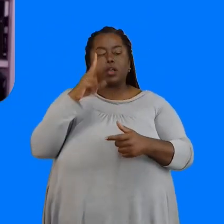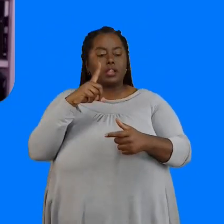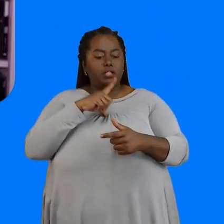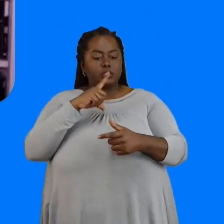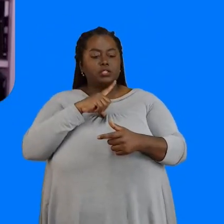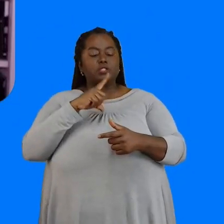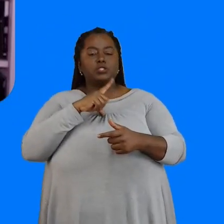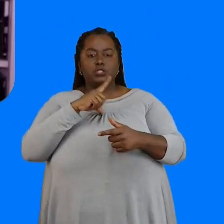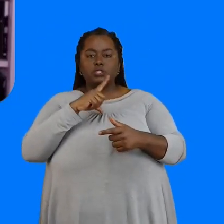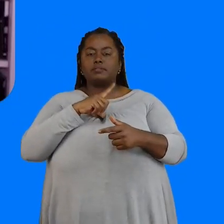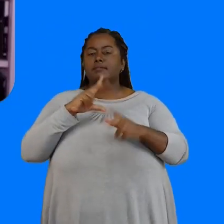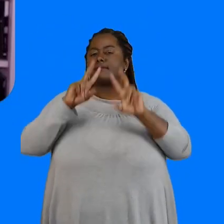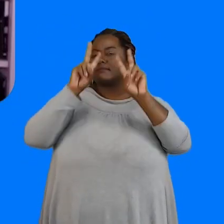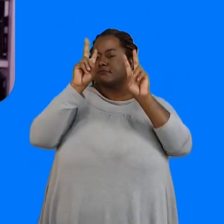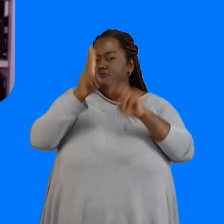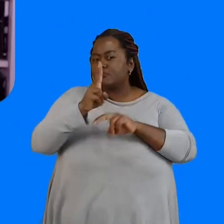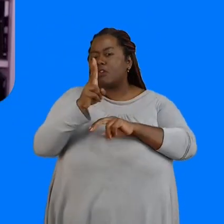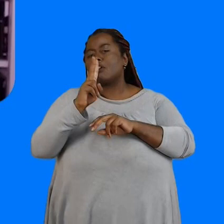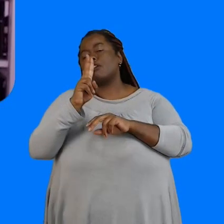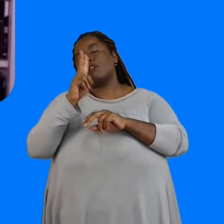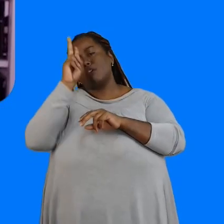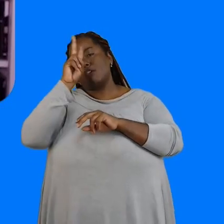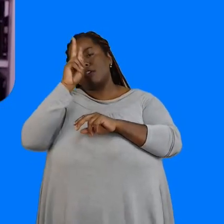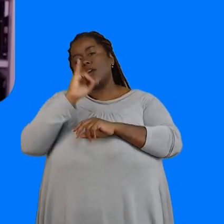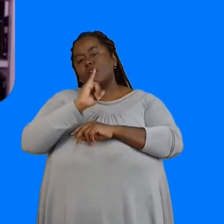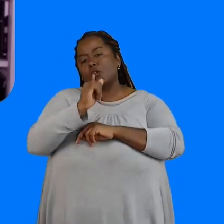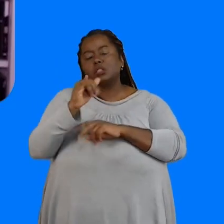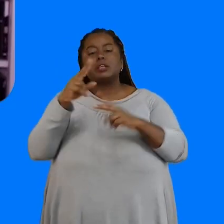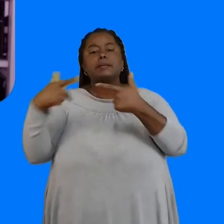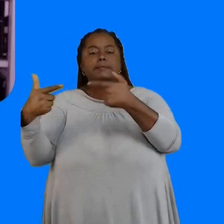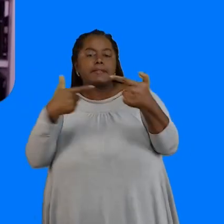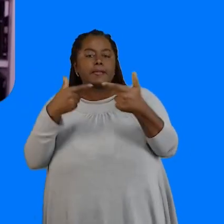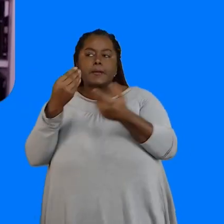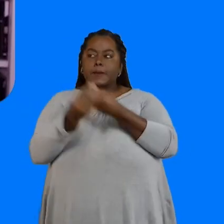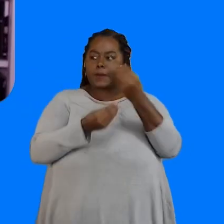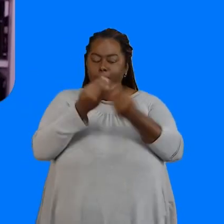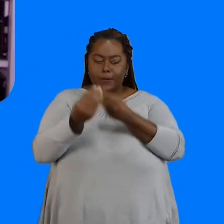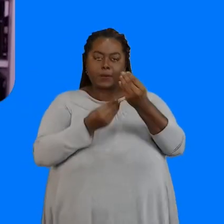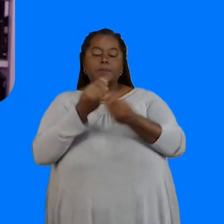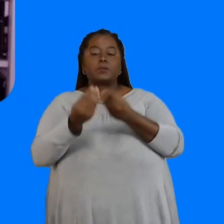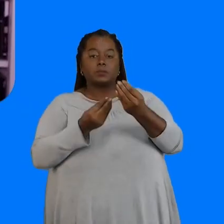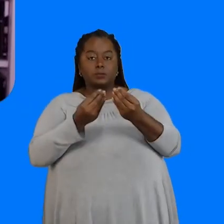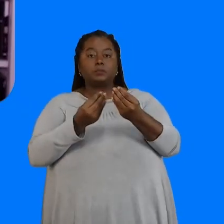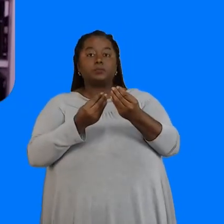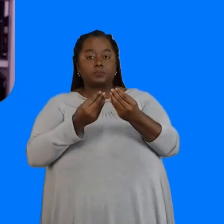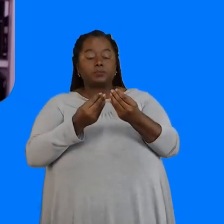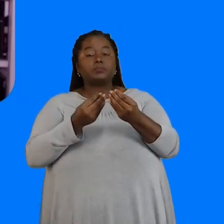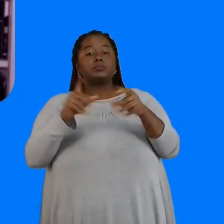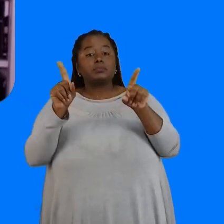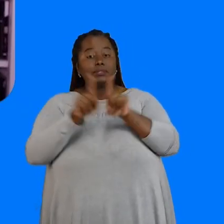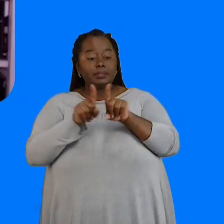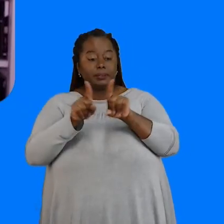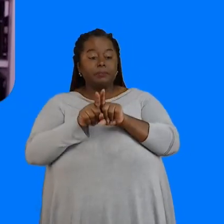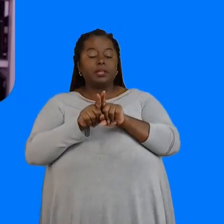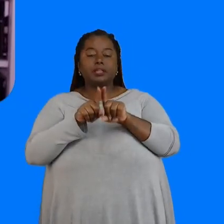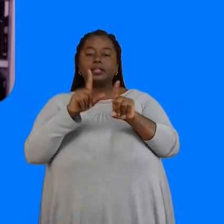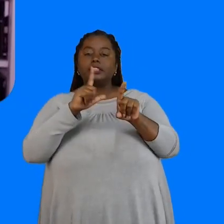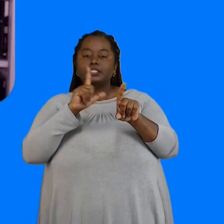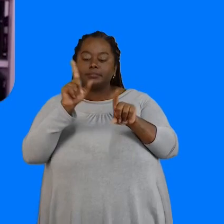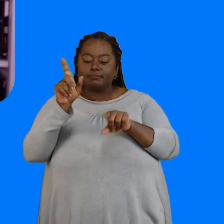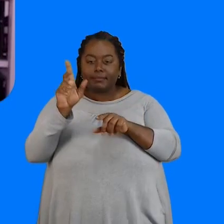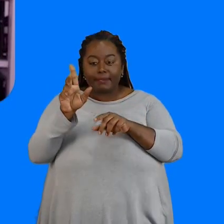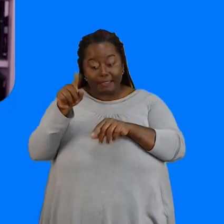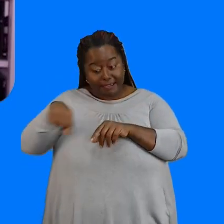nas guerras. E depois aprendi também que os griots eram muito mediadores de conflitos, e aí fiquei